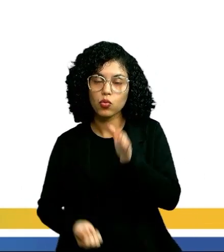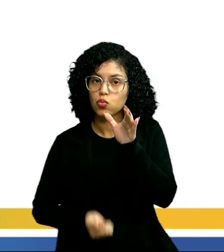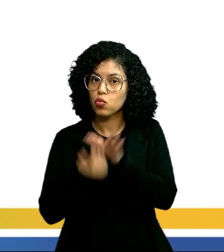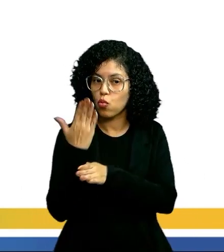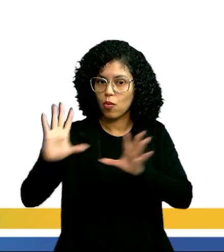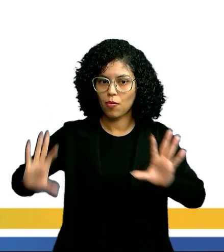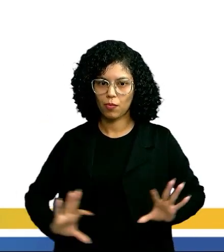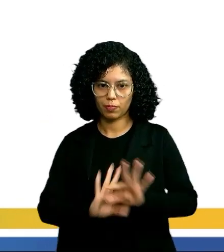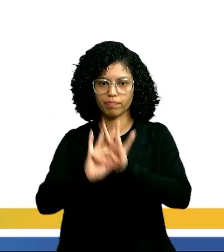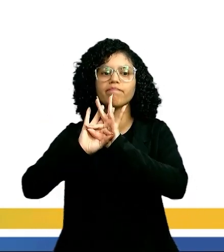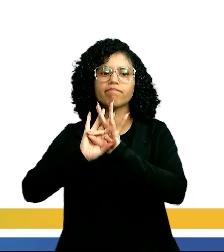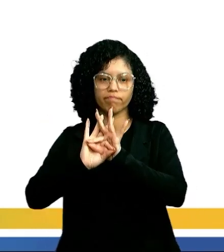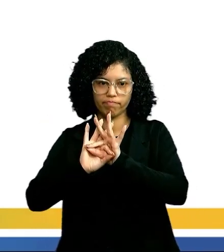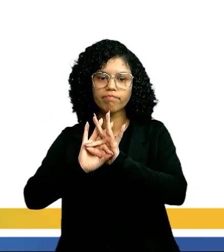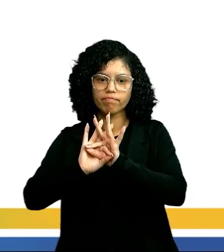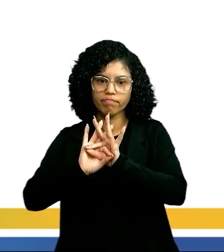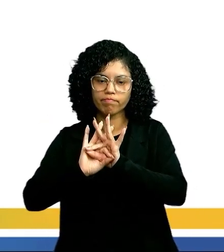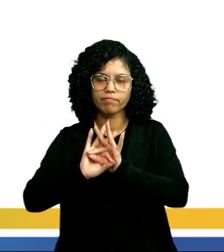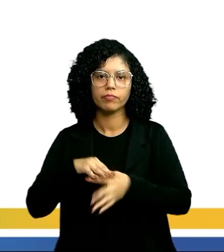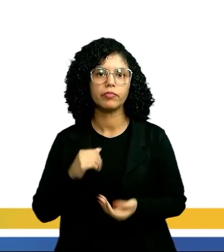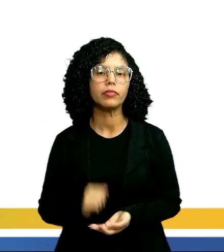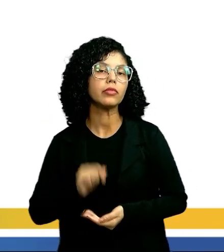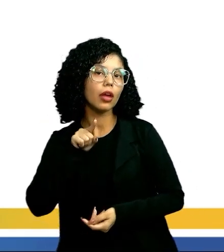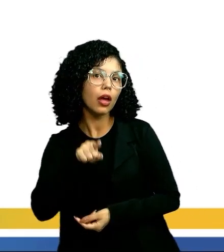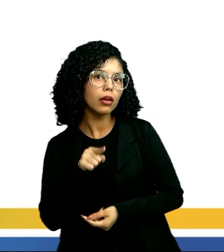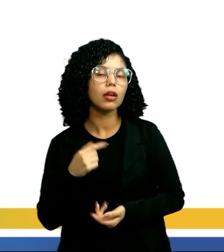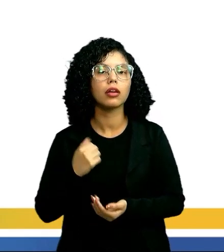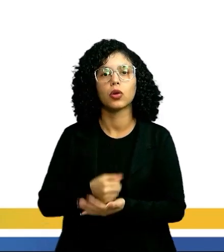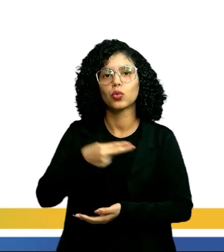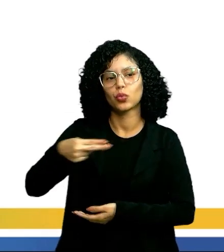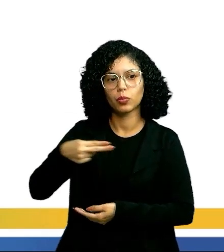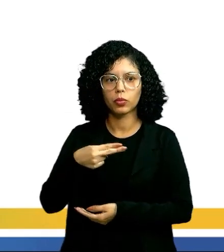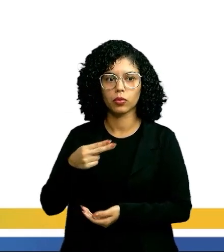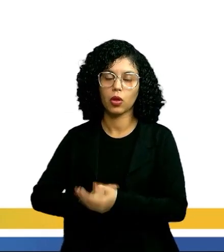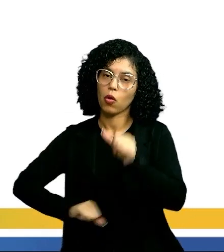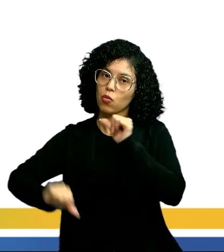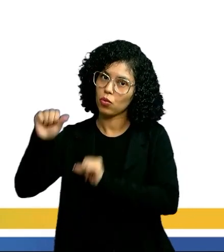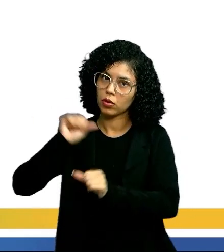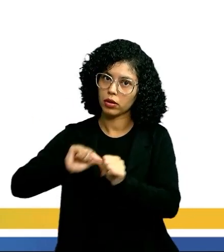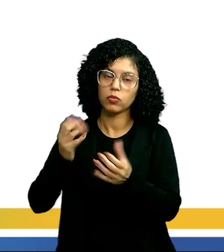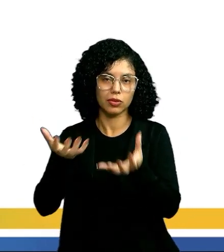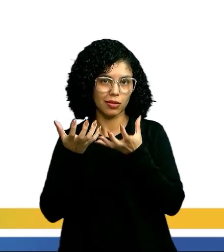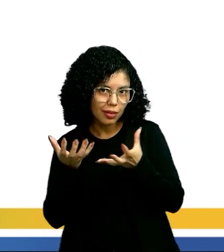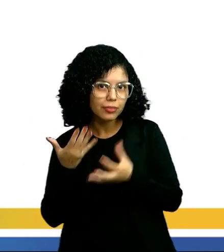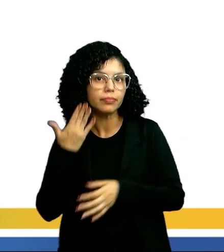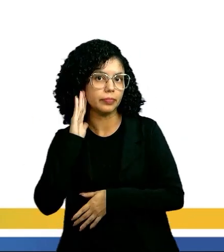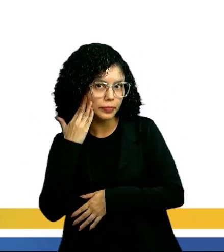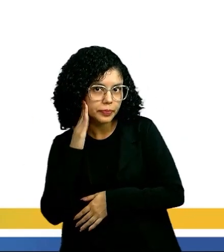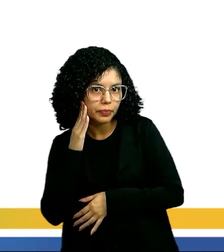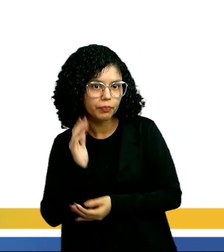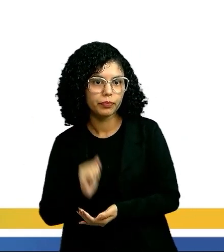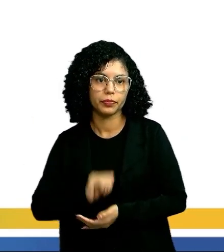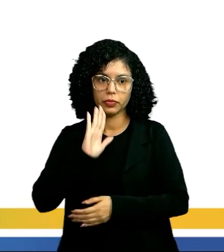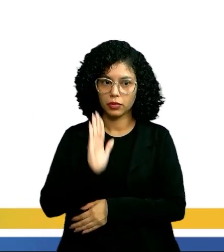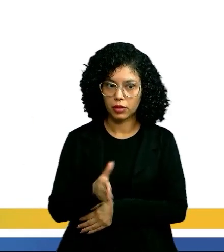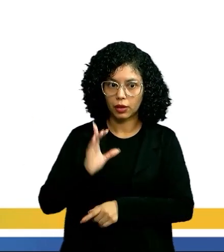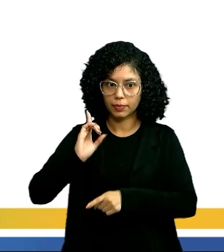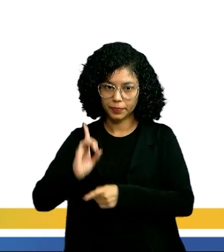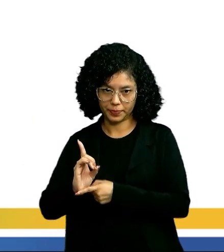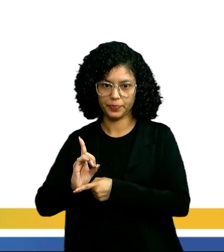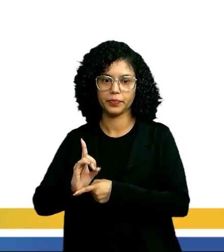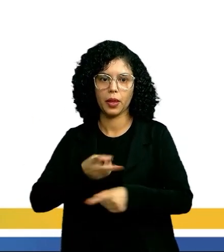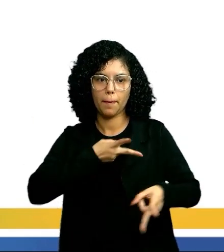criou uma ligação dupla. Então, nesse sentido, seria o oposto do que queremos. Na situação